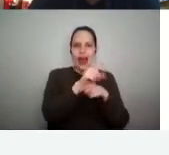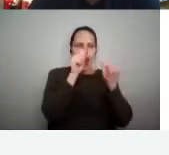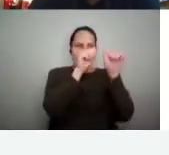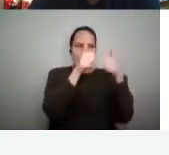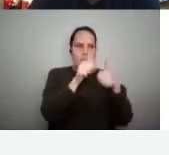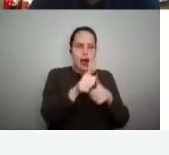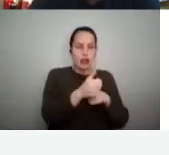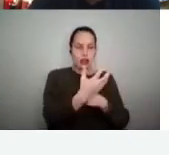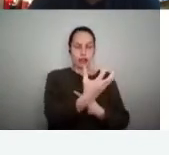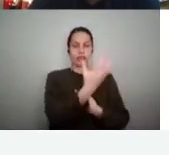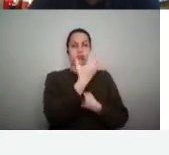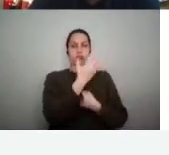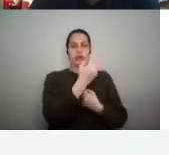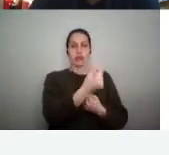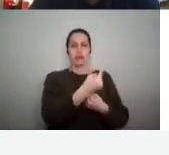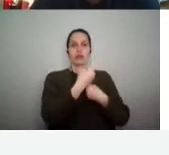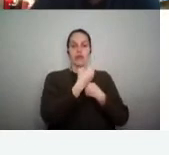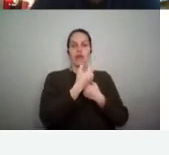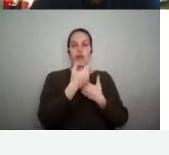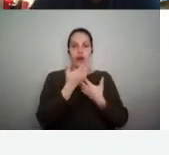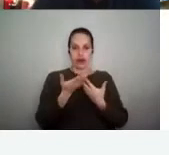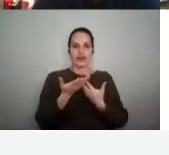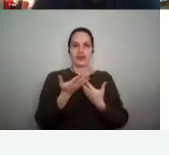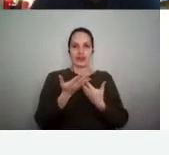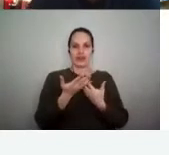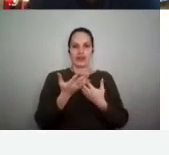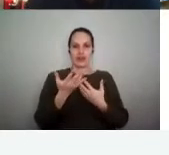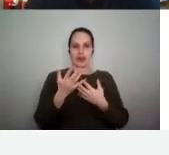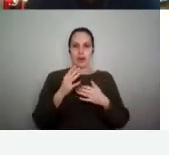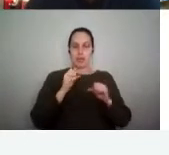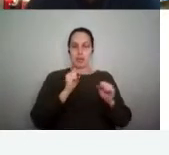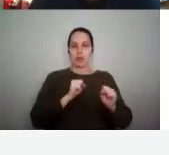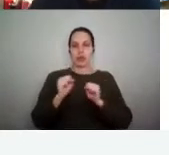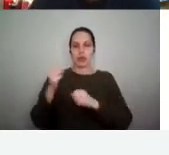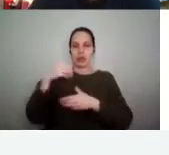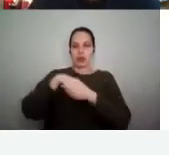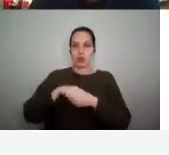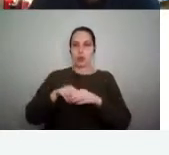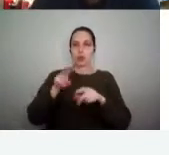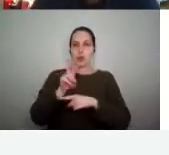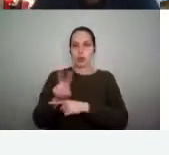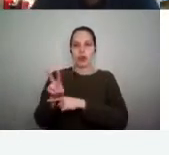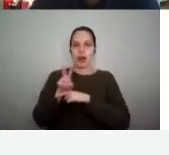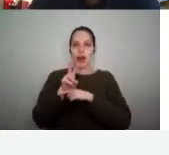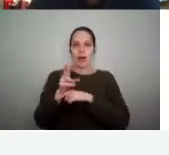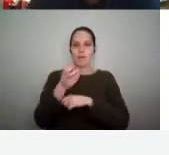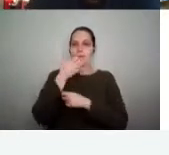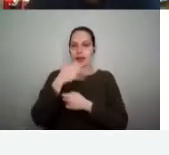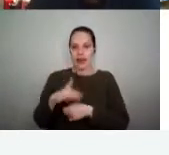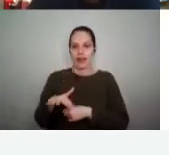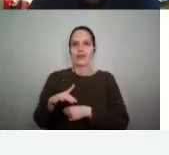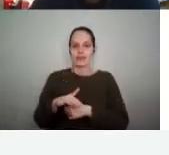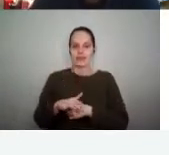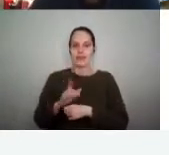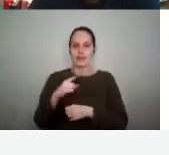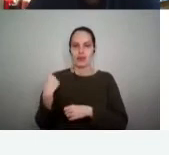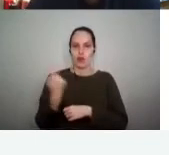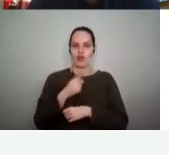espaço, no território de encontro de cuidar pediátrico. A gente já brincou de várias formas com isso.